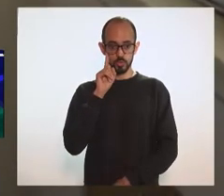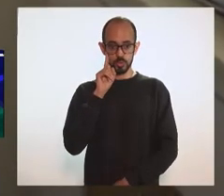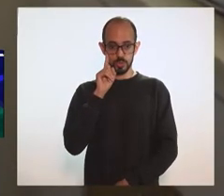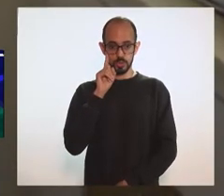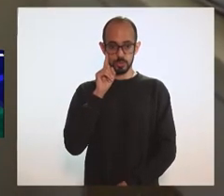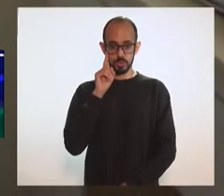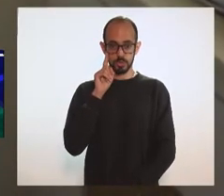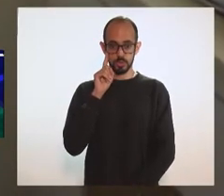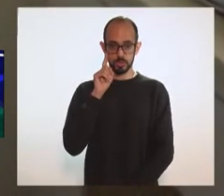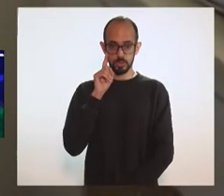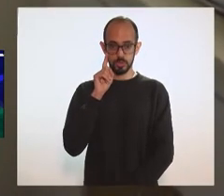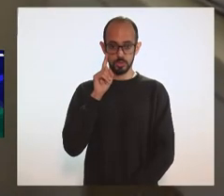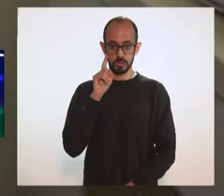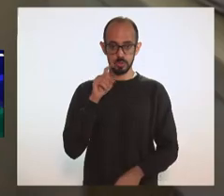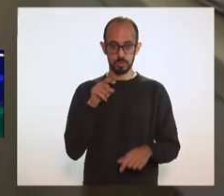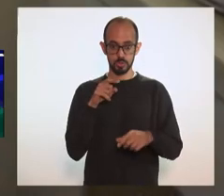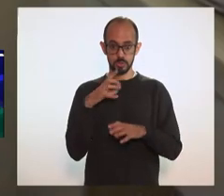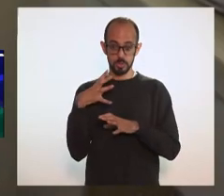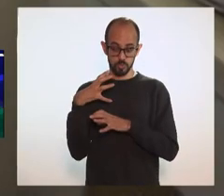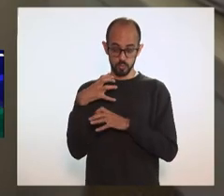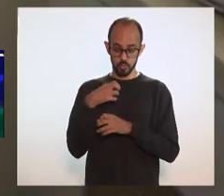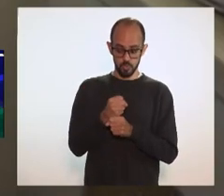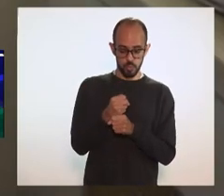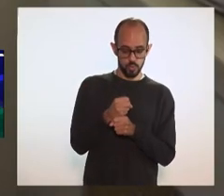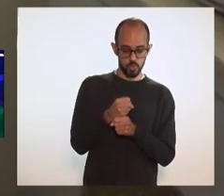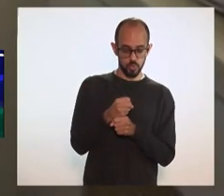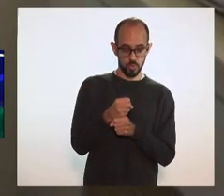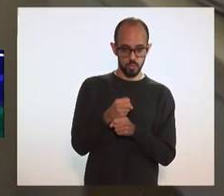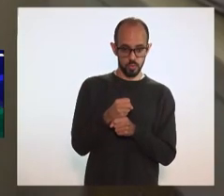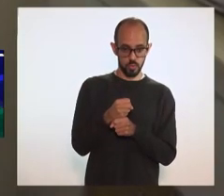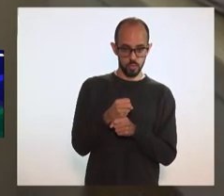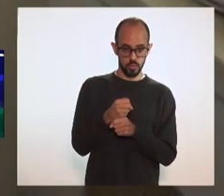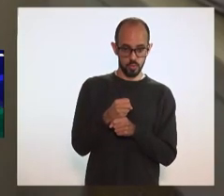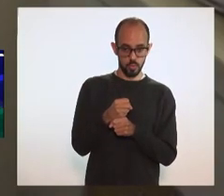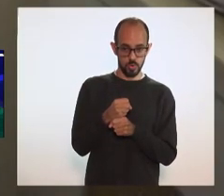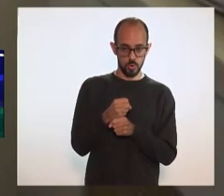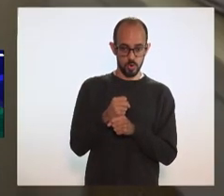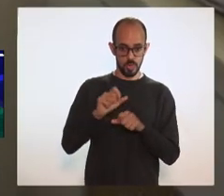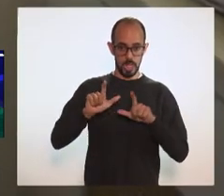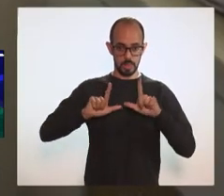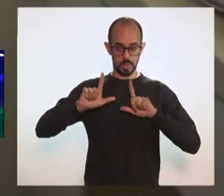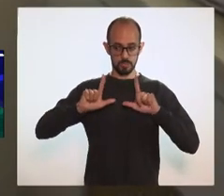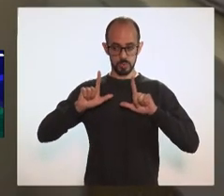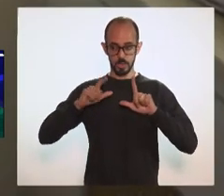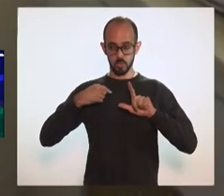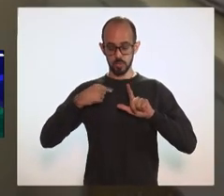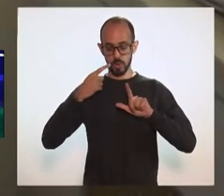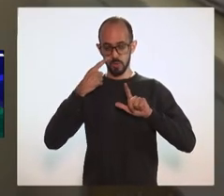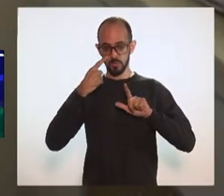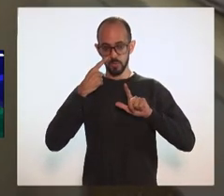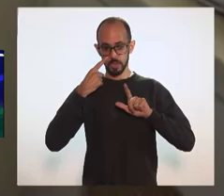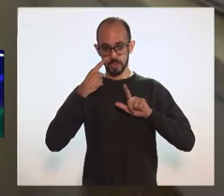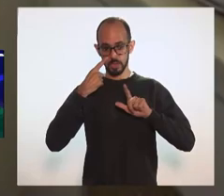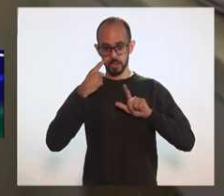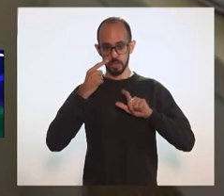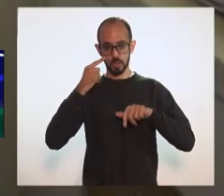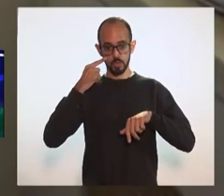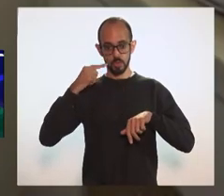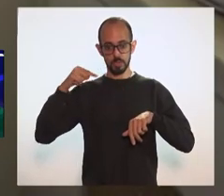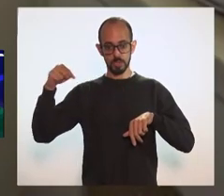E nas contas da emissora que eu vi, em uma